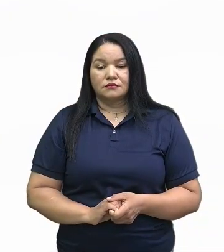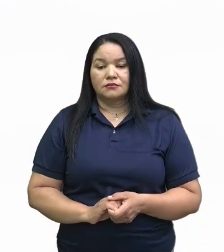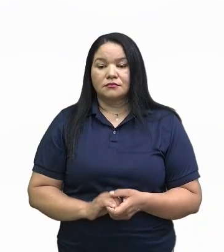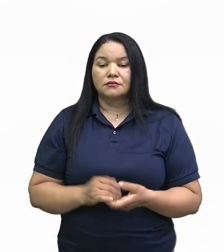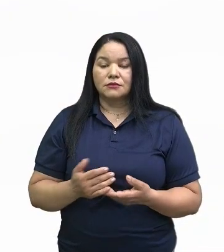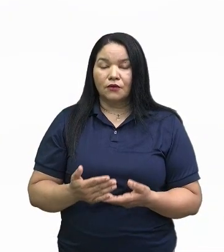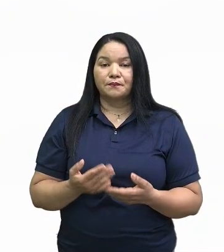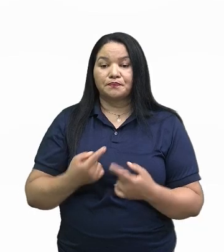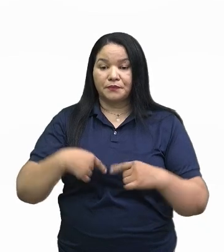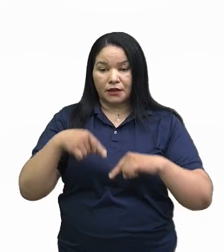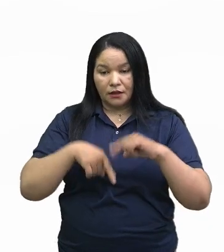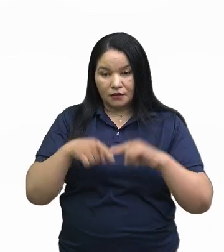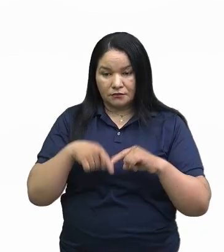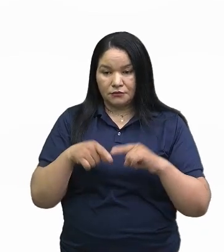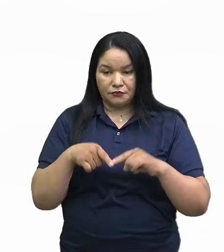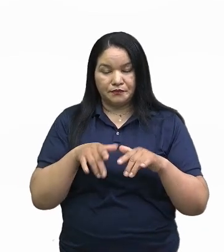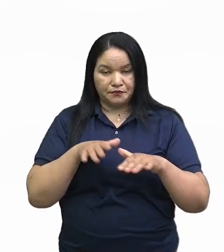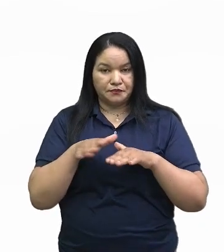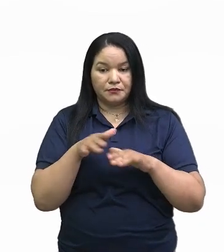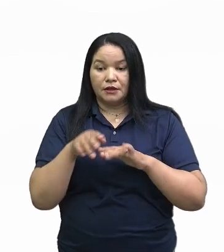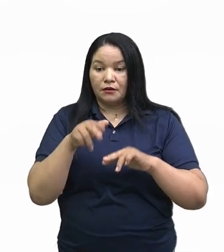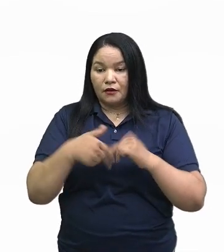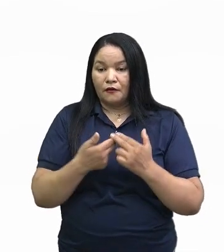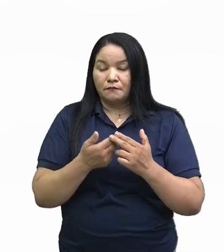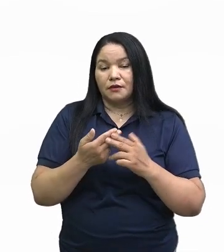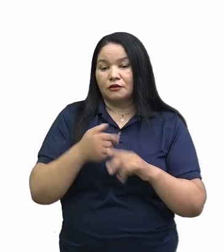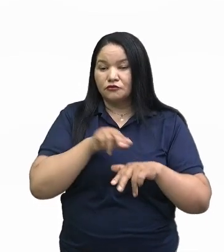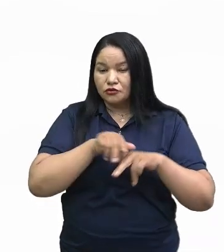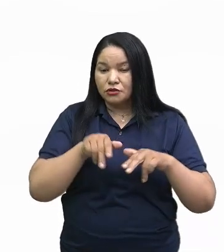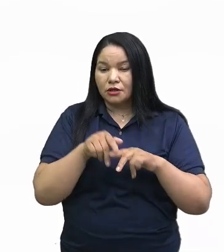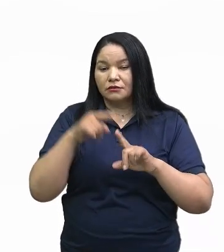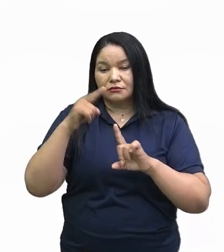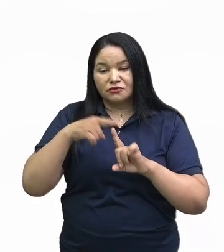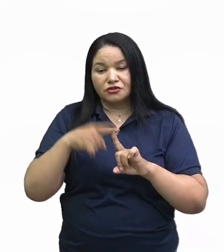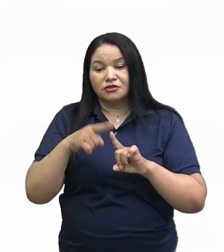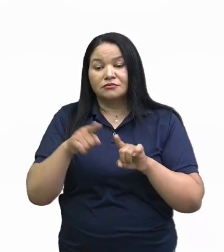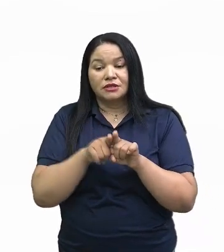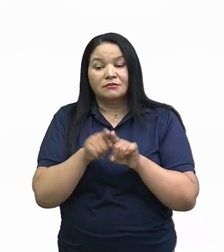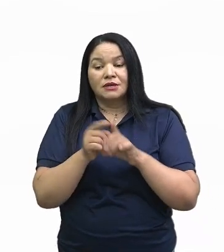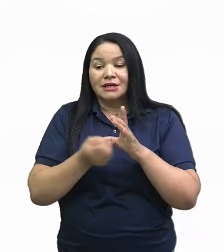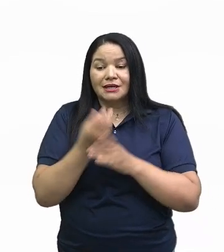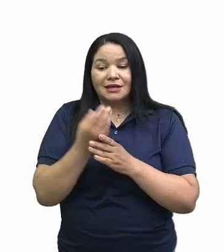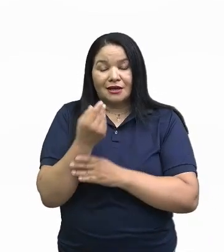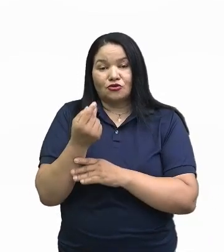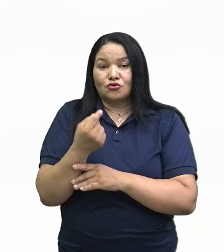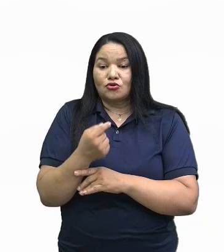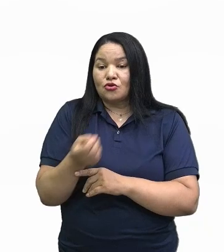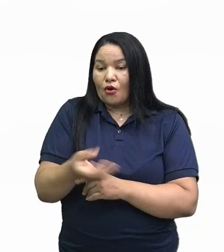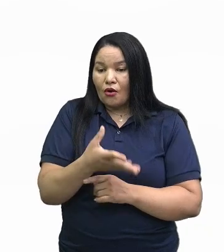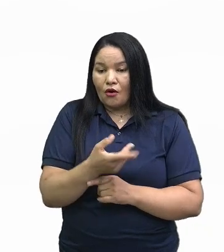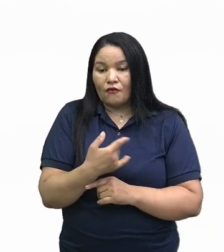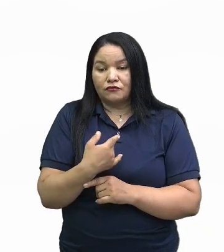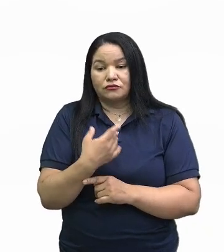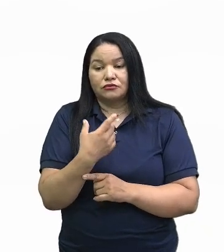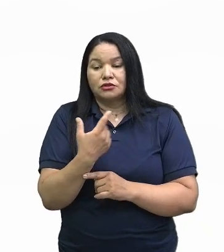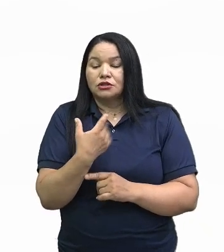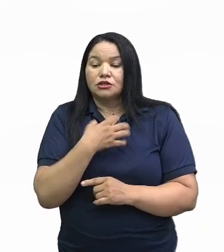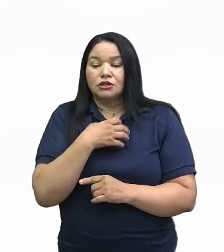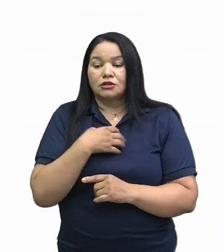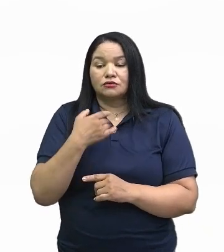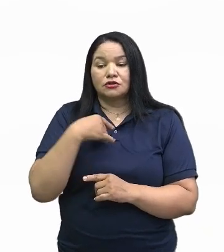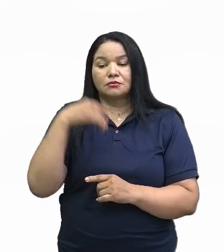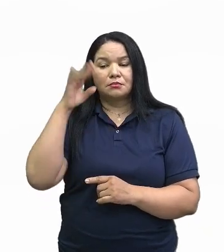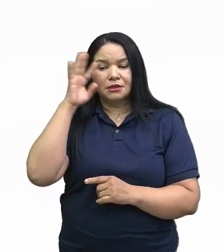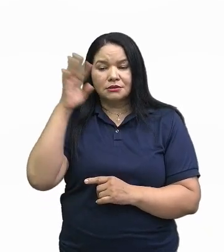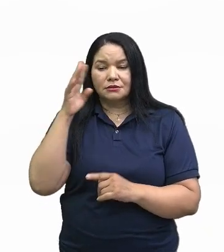Esses eventos, por meio de seus gêneros e estilos, geraram novas formas de pensar a arte